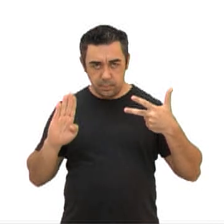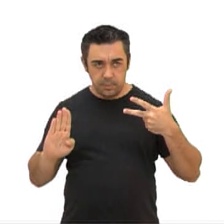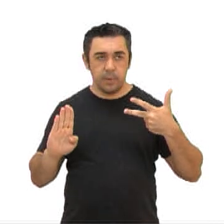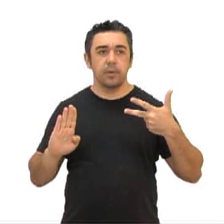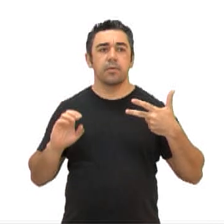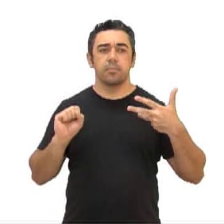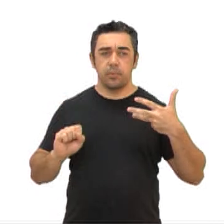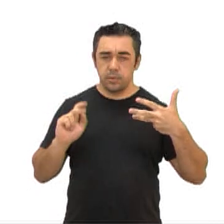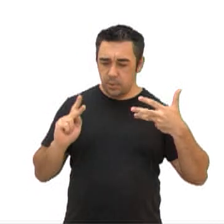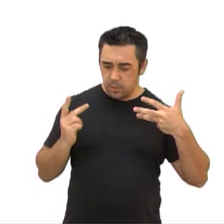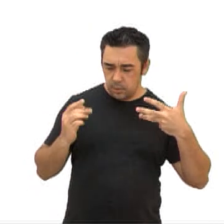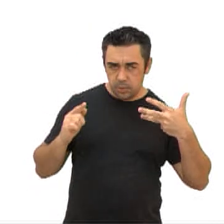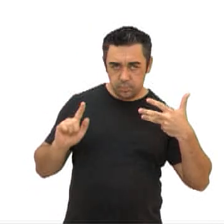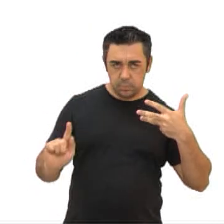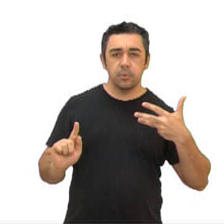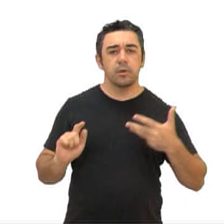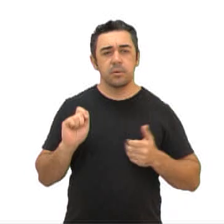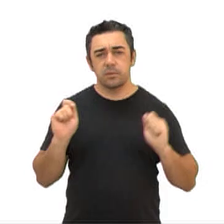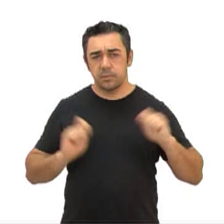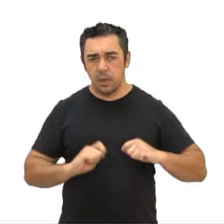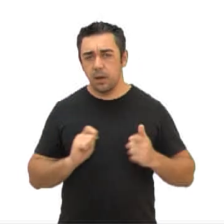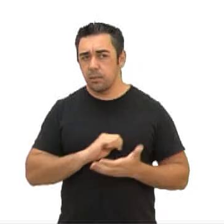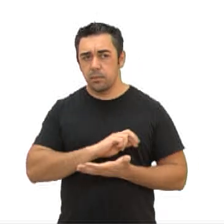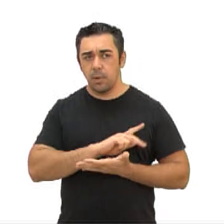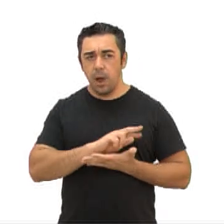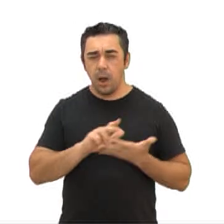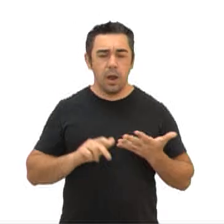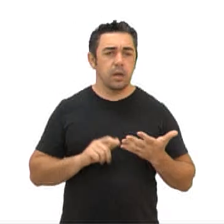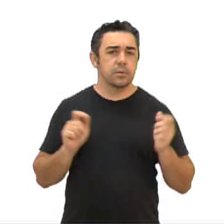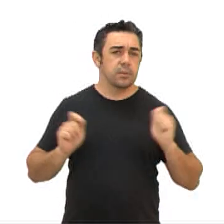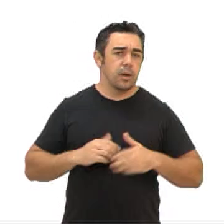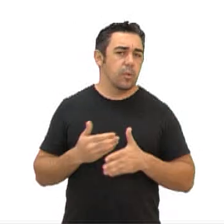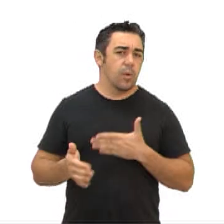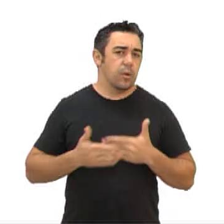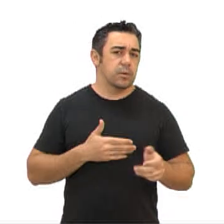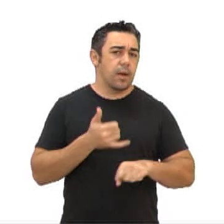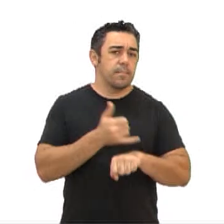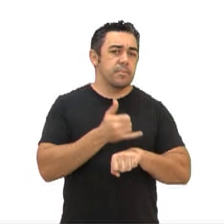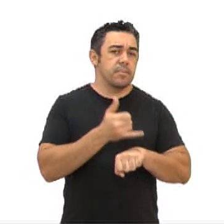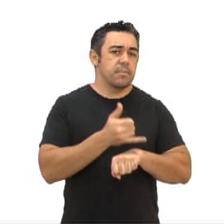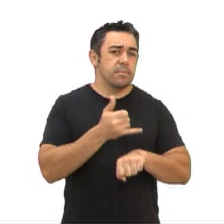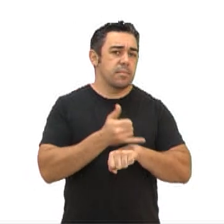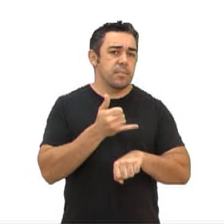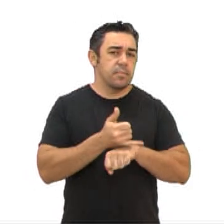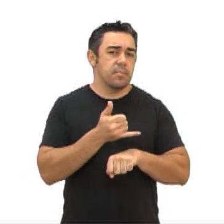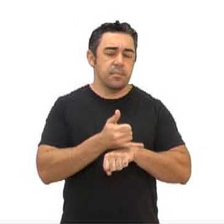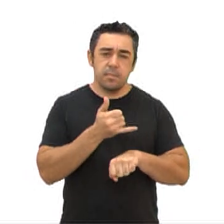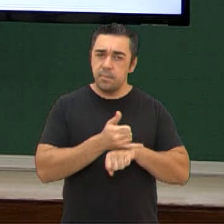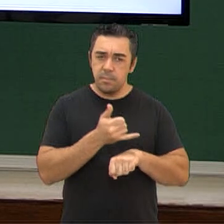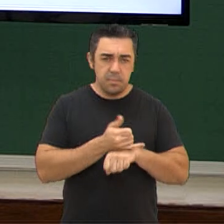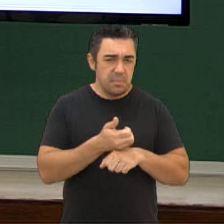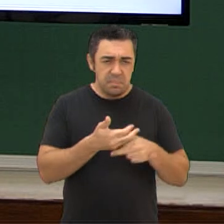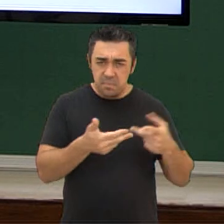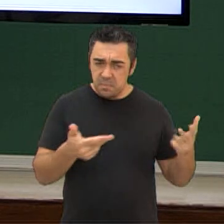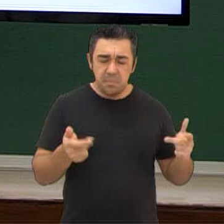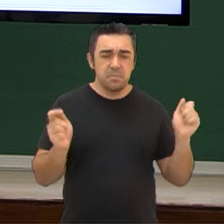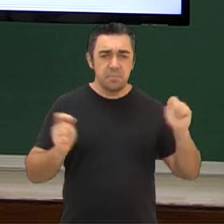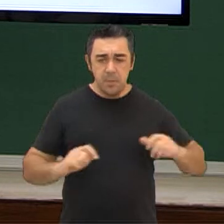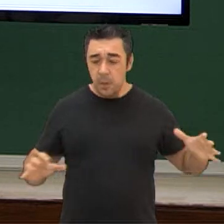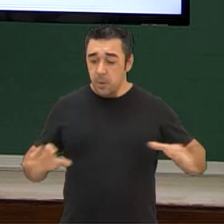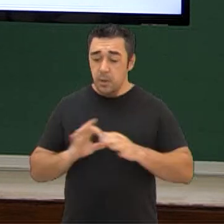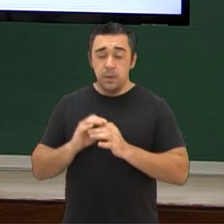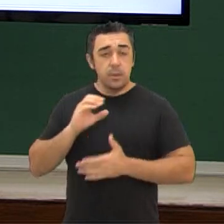ser mercúrio, pode ser alumínio, pode ser qualquer metal, velho. Qualquer metal que esteja ligado a um composto